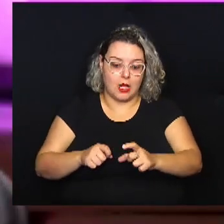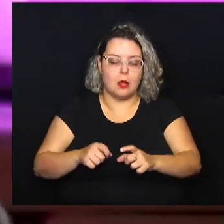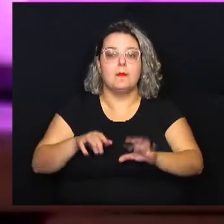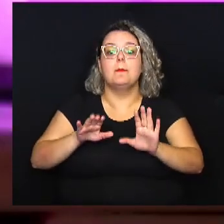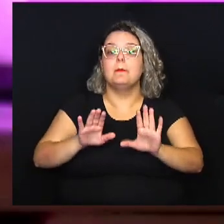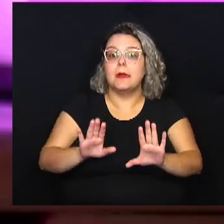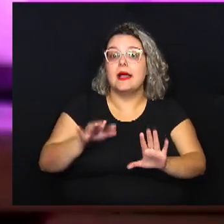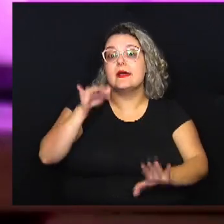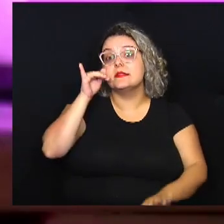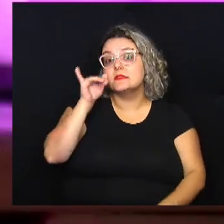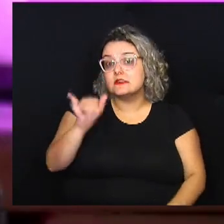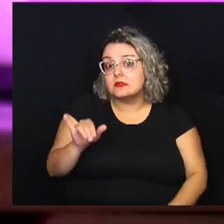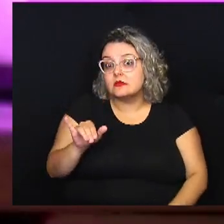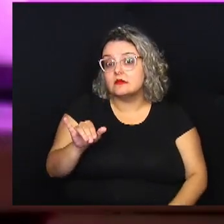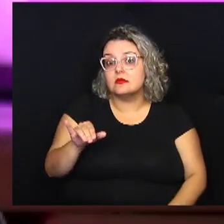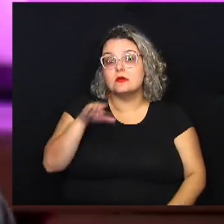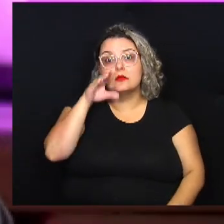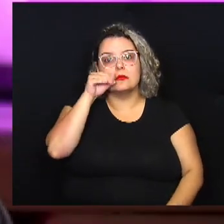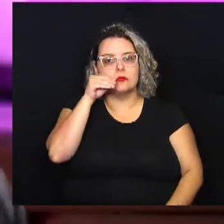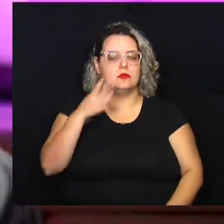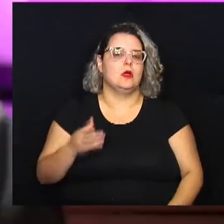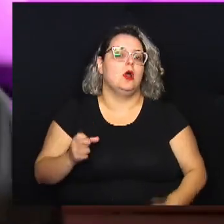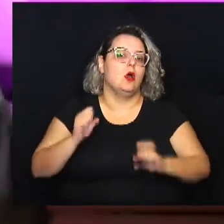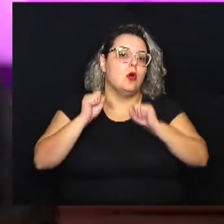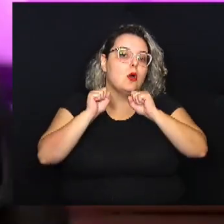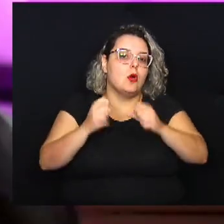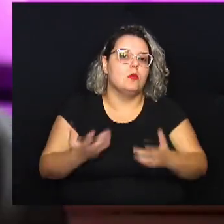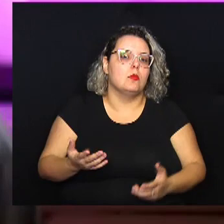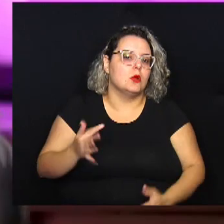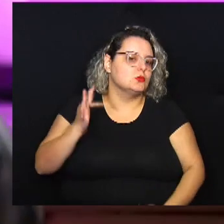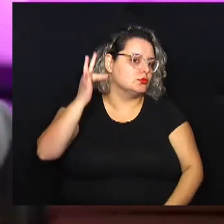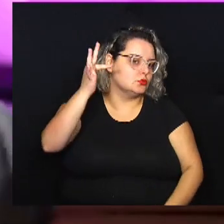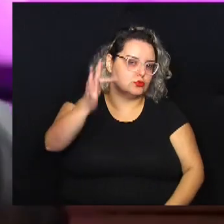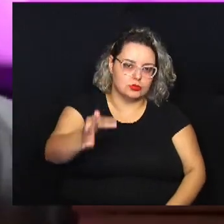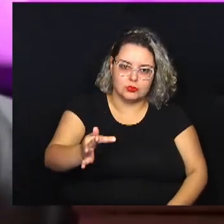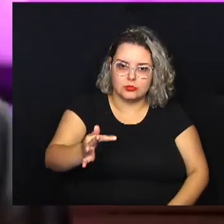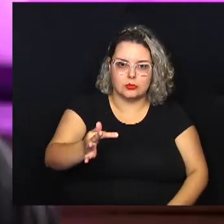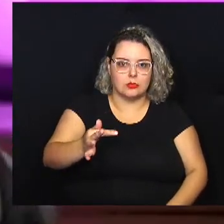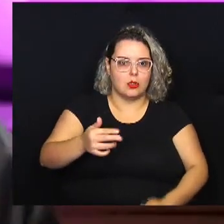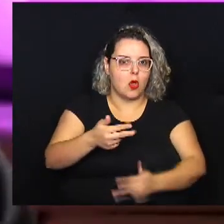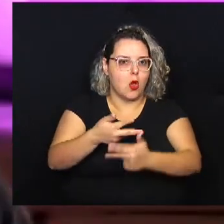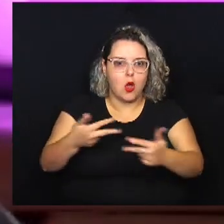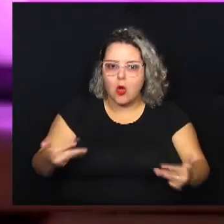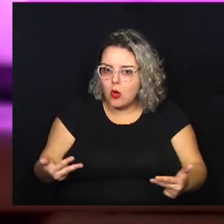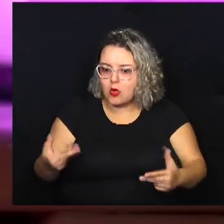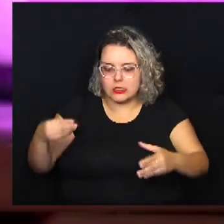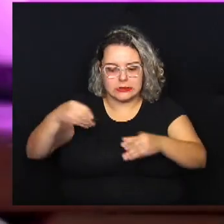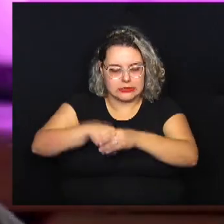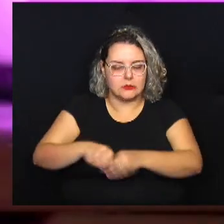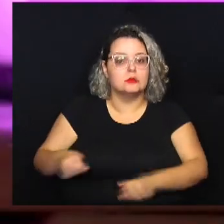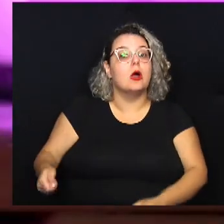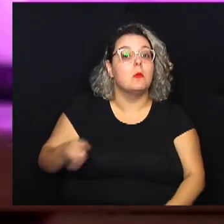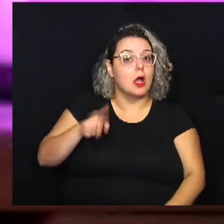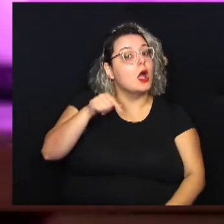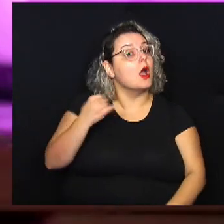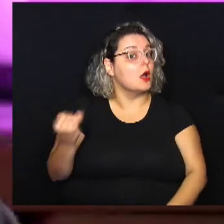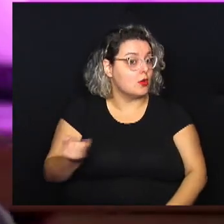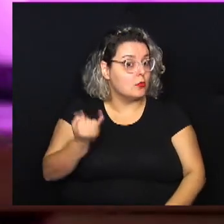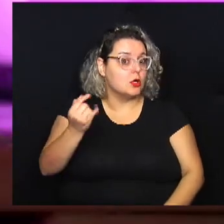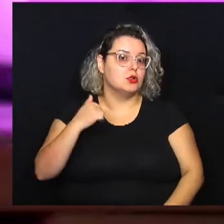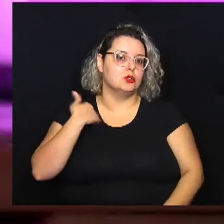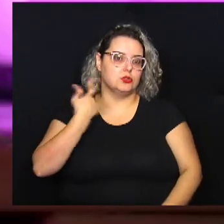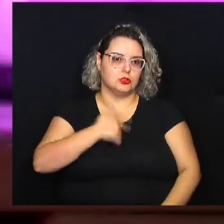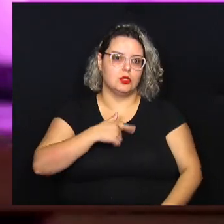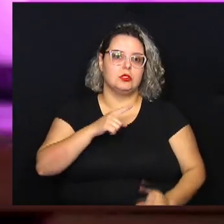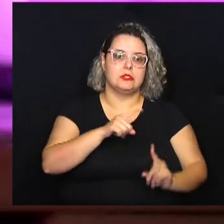isso evita com que um funcionário possa eventualmente estar colocando alguma coisa na nossa mala. Então, é importante a gente ter esse